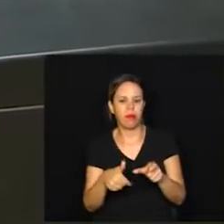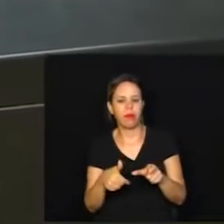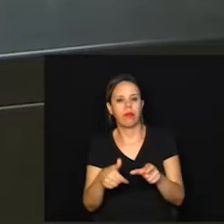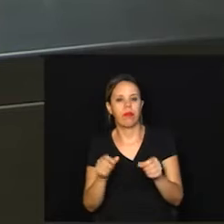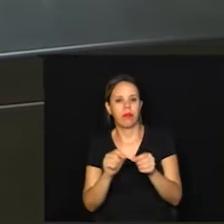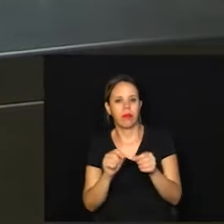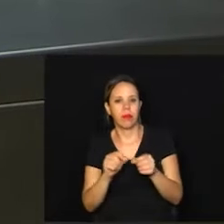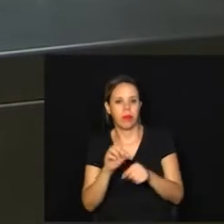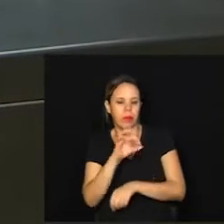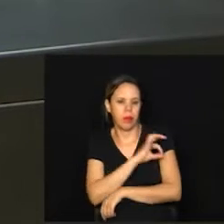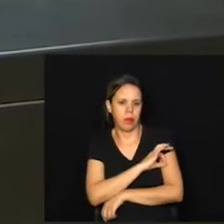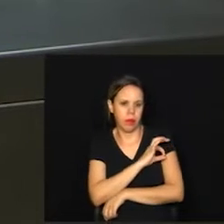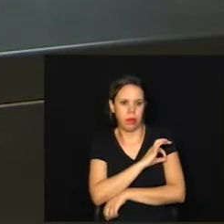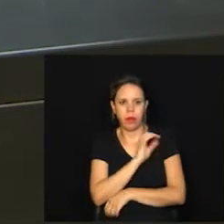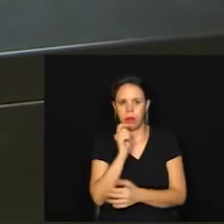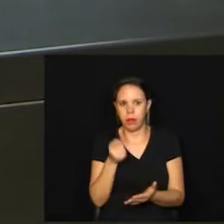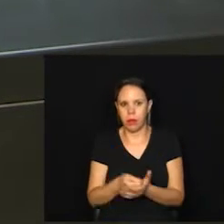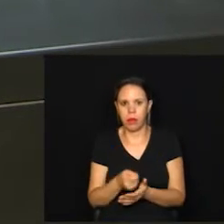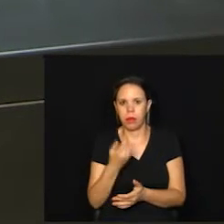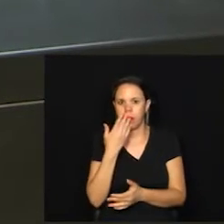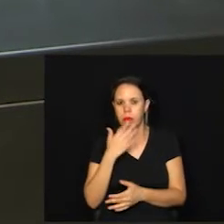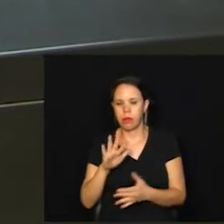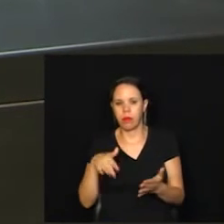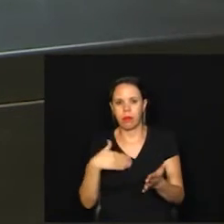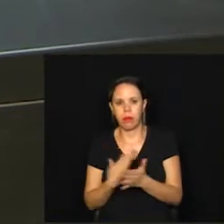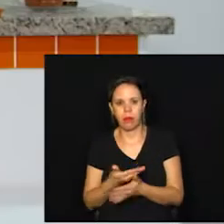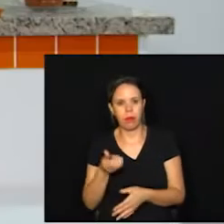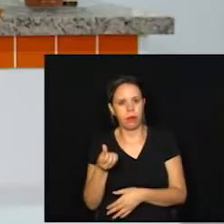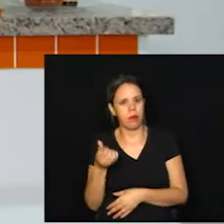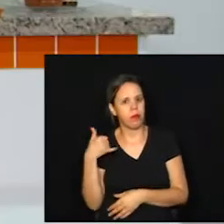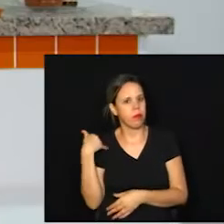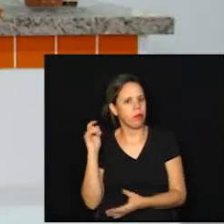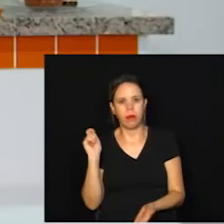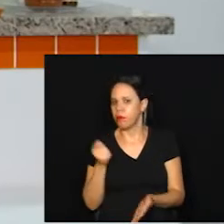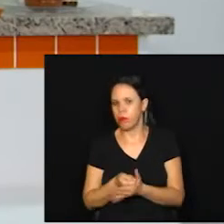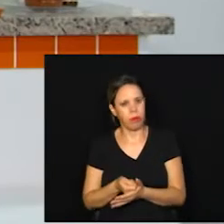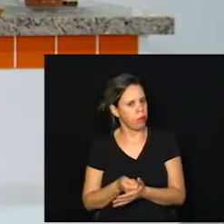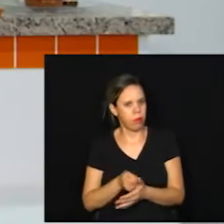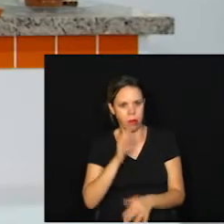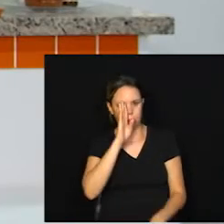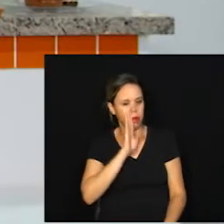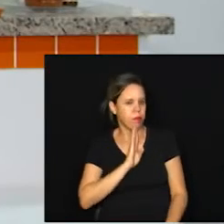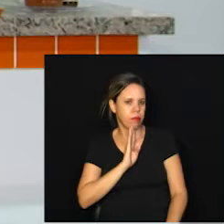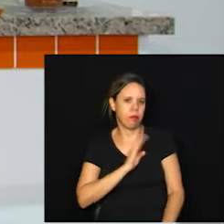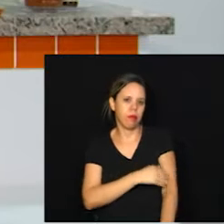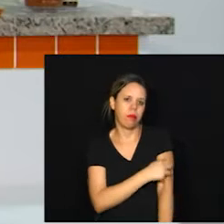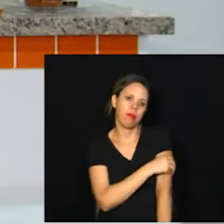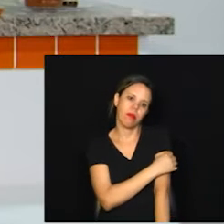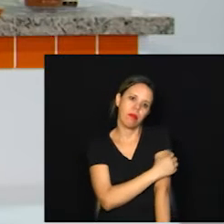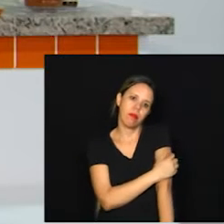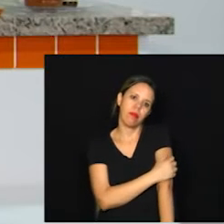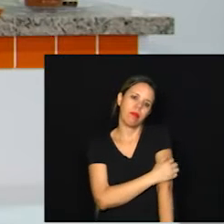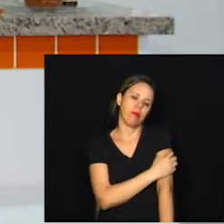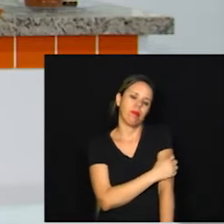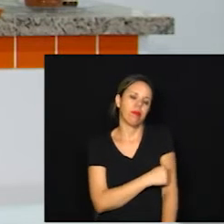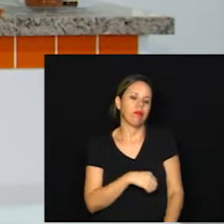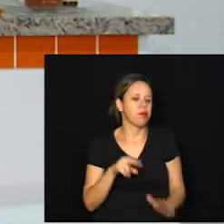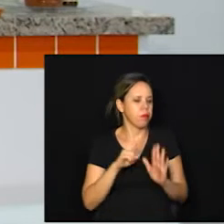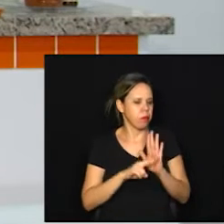feito com a Prefeitura. Então, e crianças até 6 anos não pagam. Então, são todas